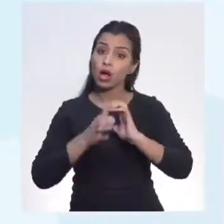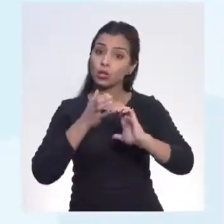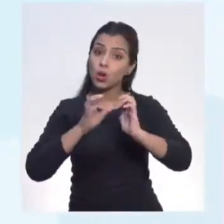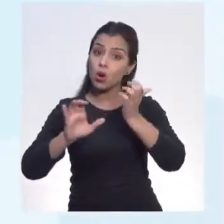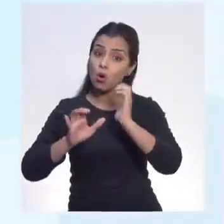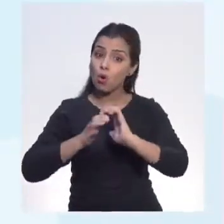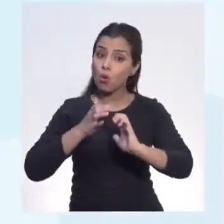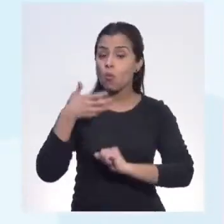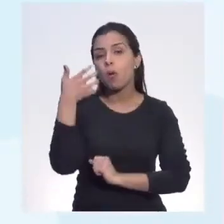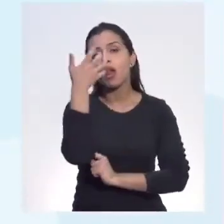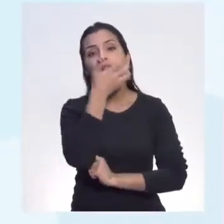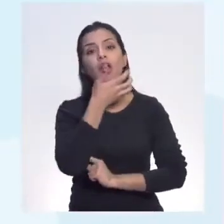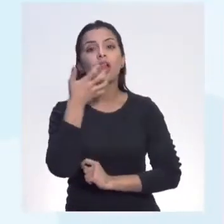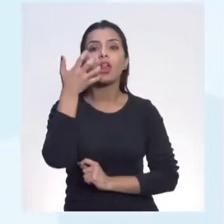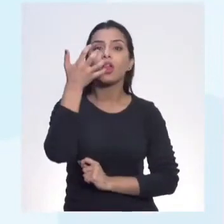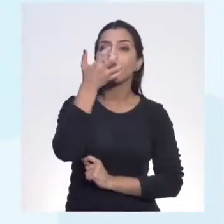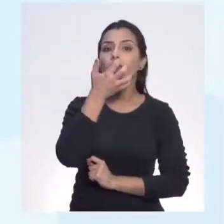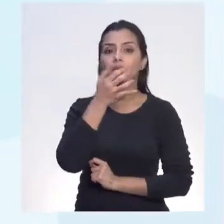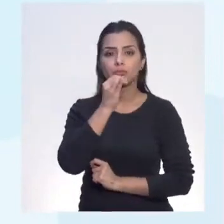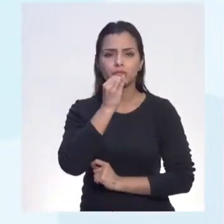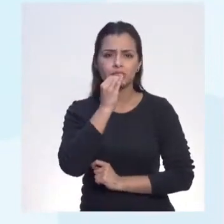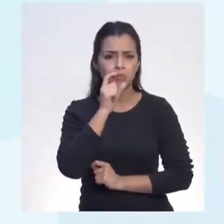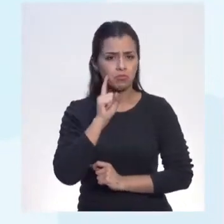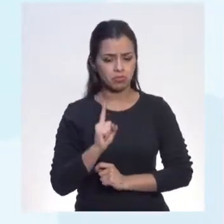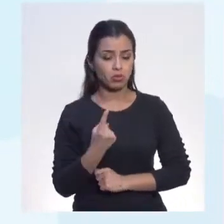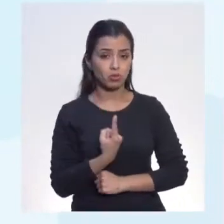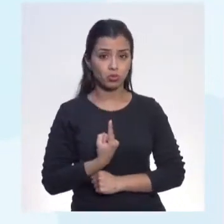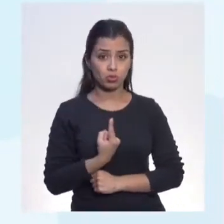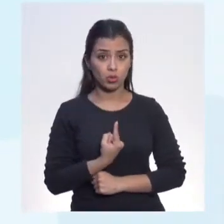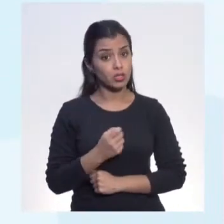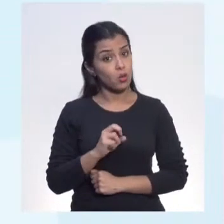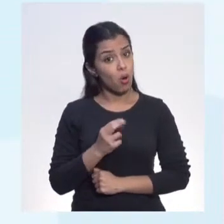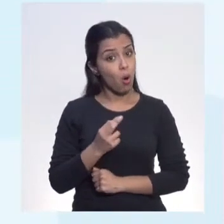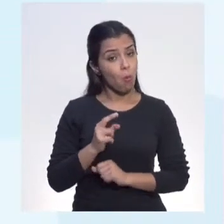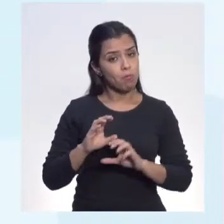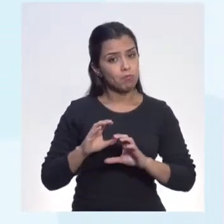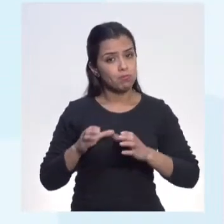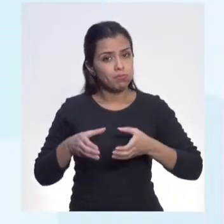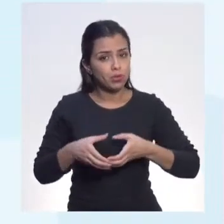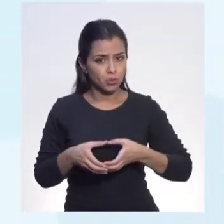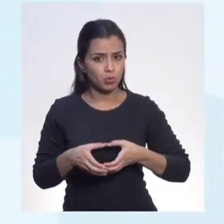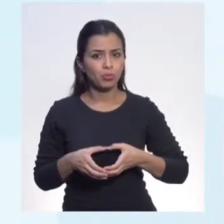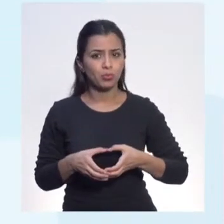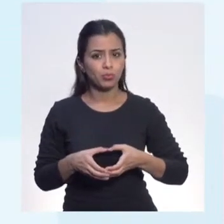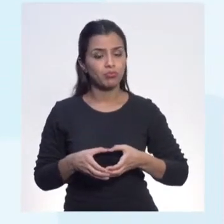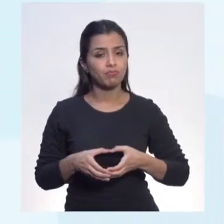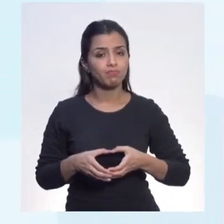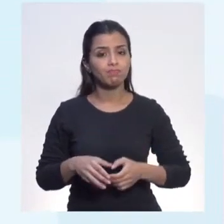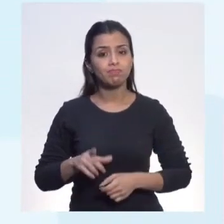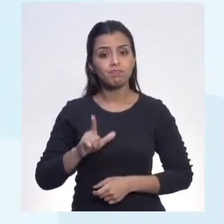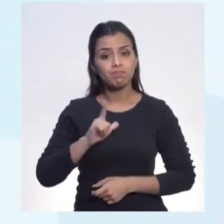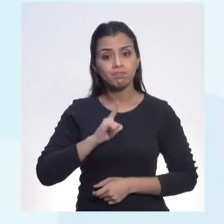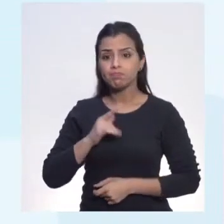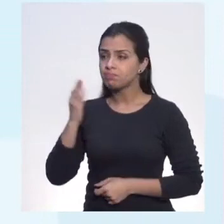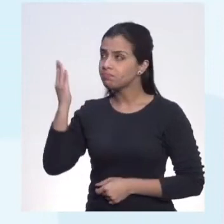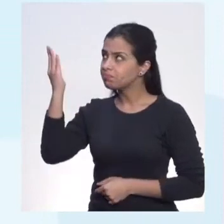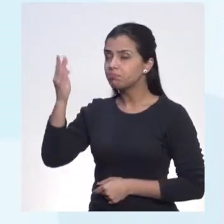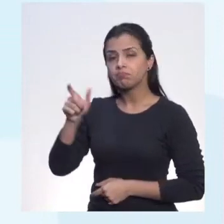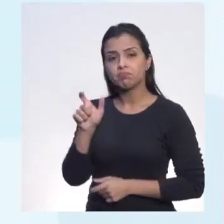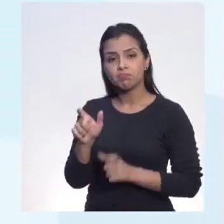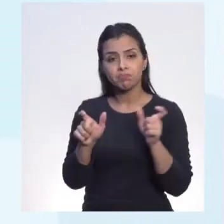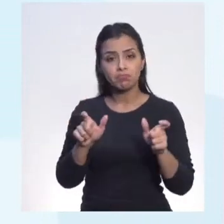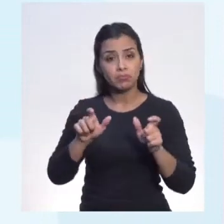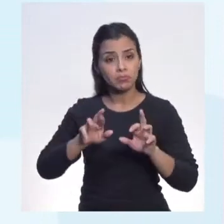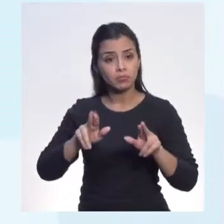Em carreira solo ou como integrante de uma banda. Neste último caso, geralmente é também considerado frontman ou ainda o band leader, né? É